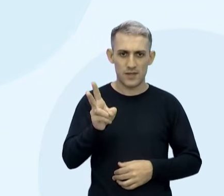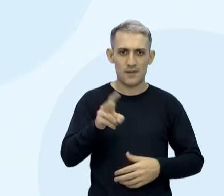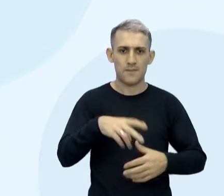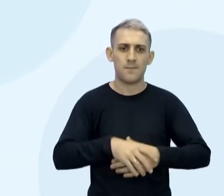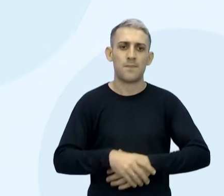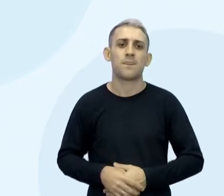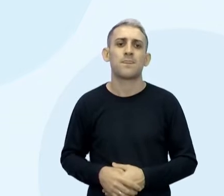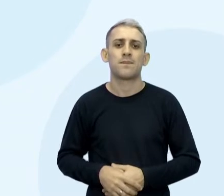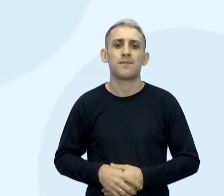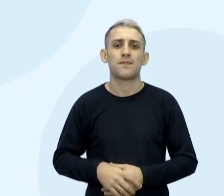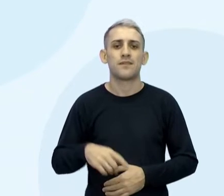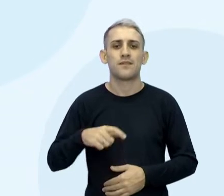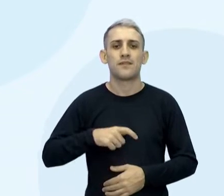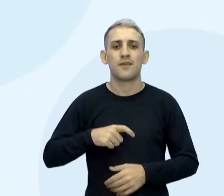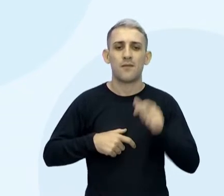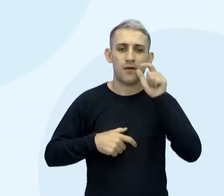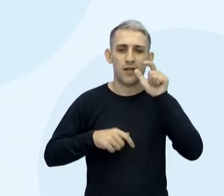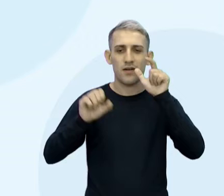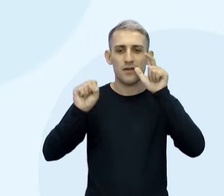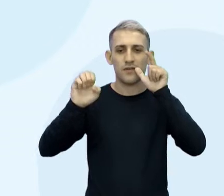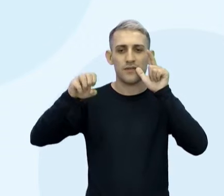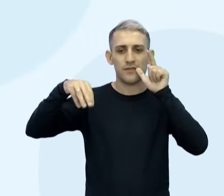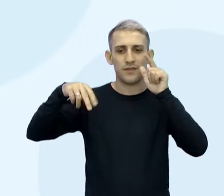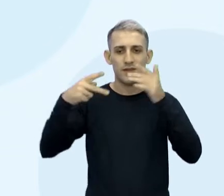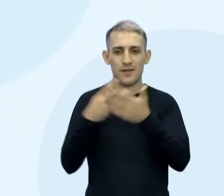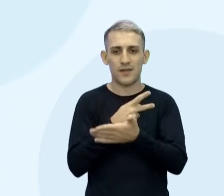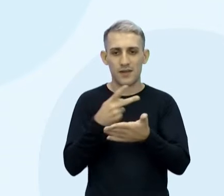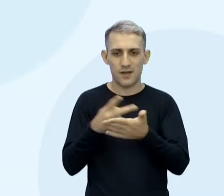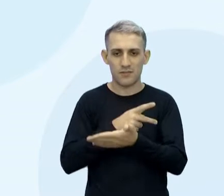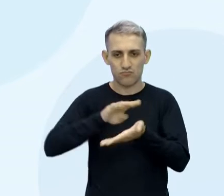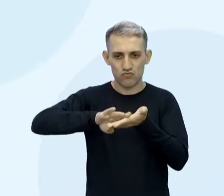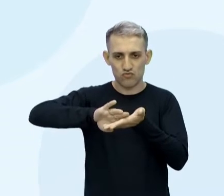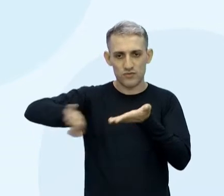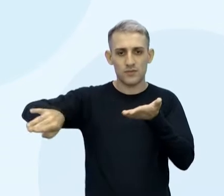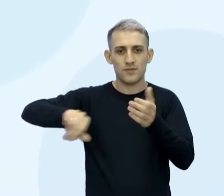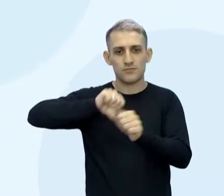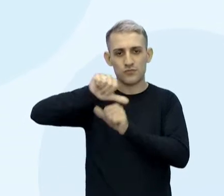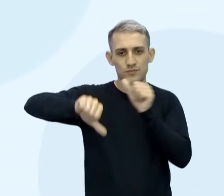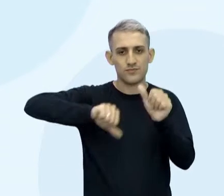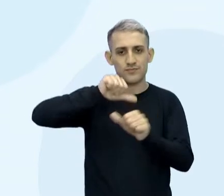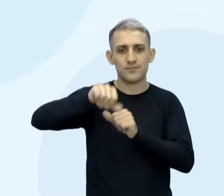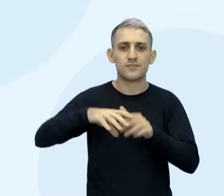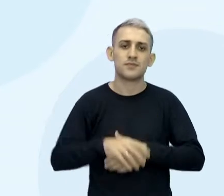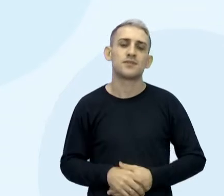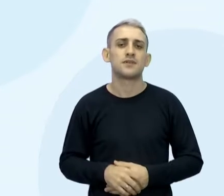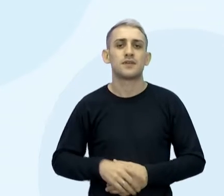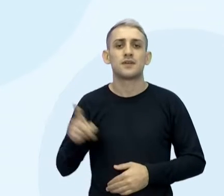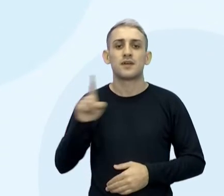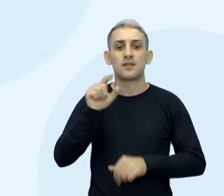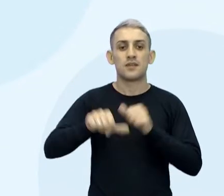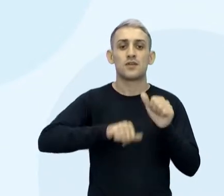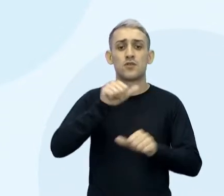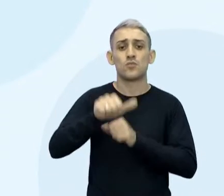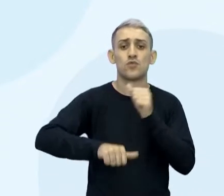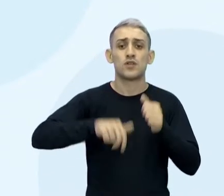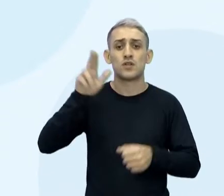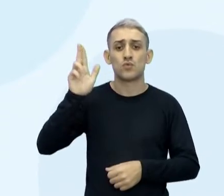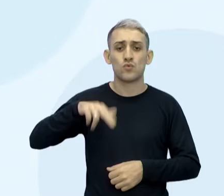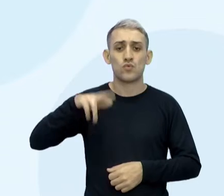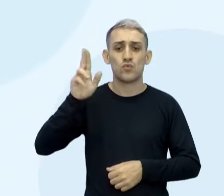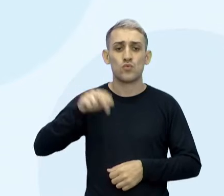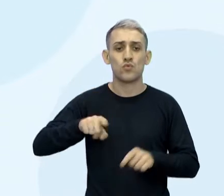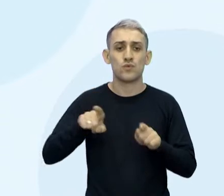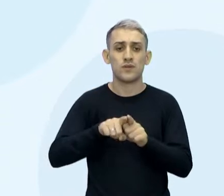é sem igual, é sempre igual, tá? Então, cadê? Que não sofre alteração, que não muda,